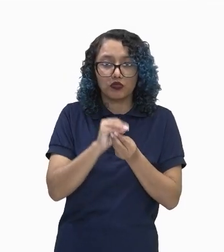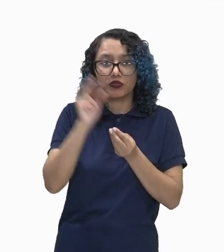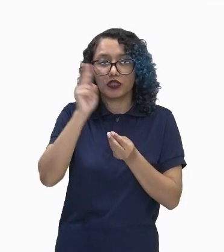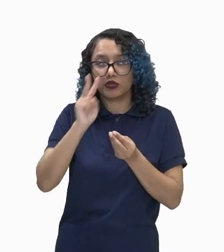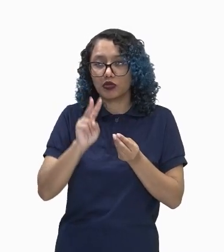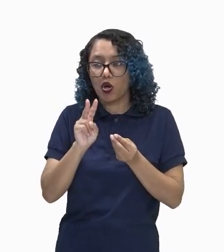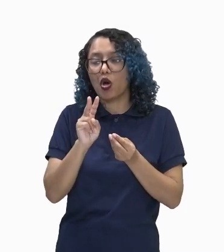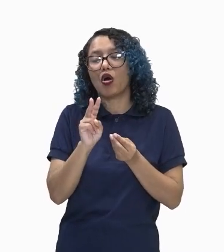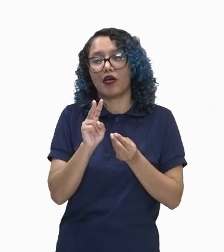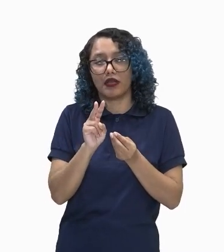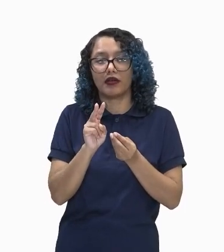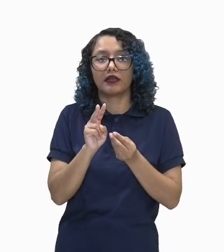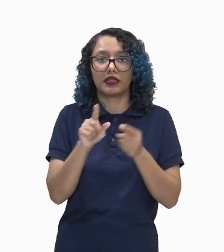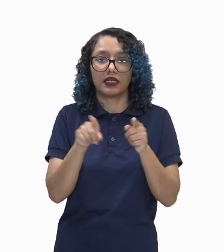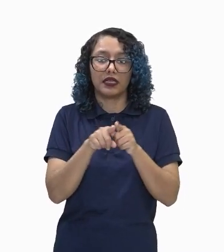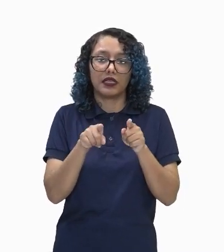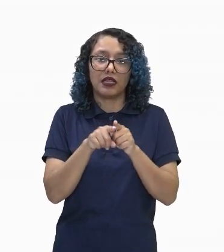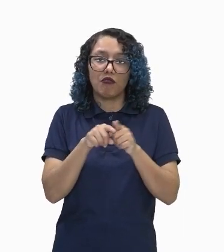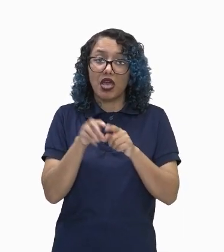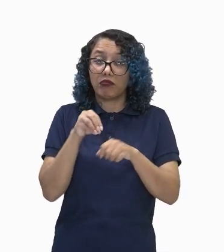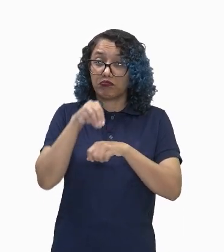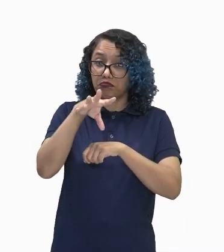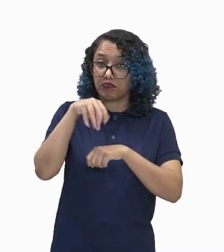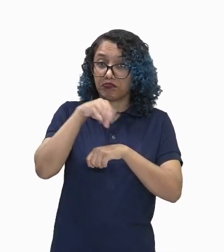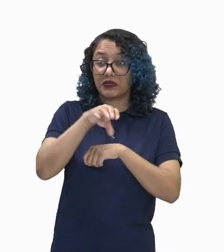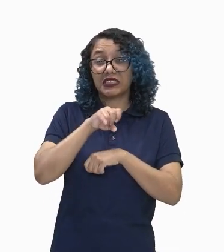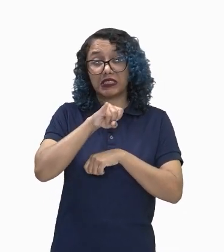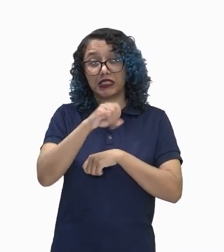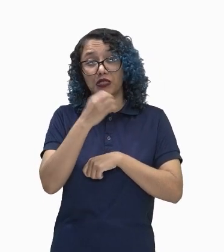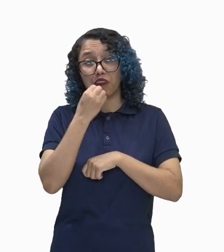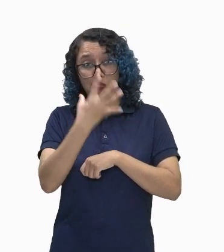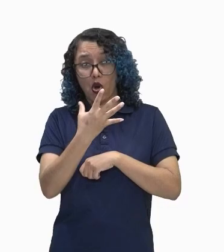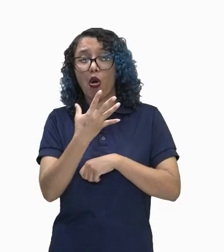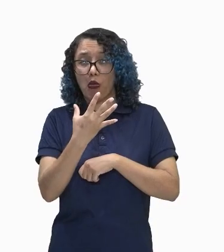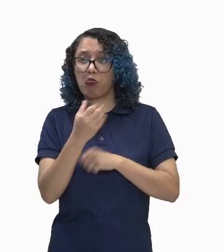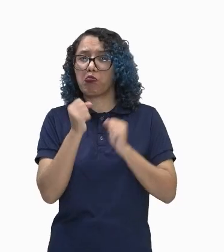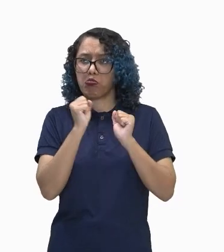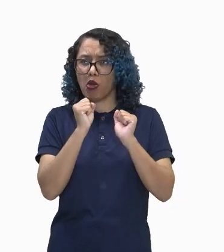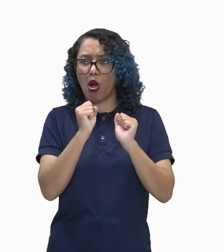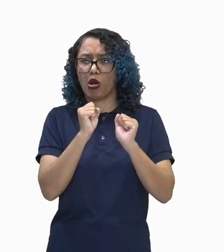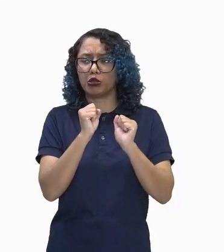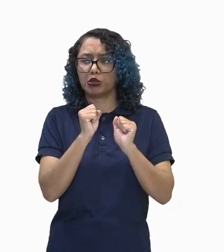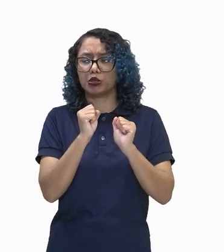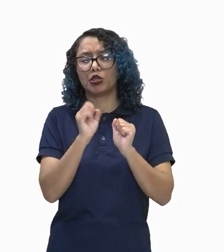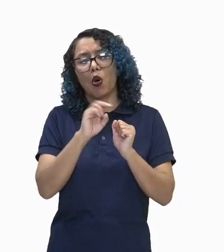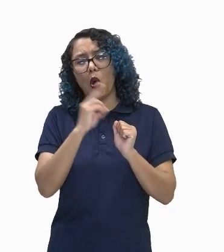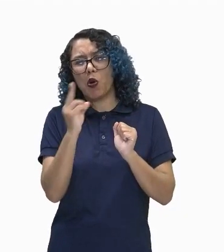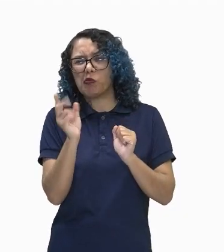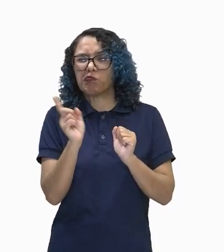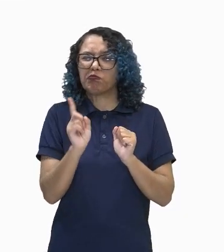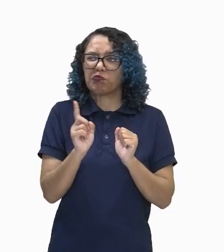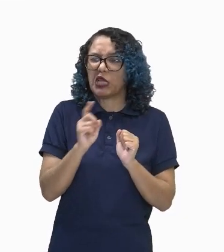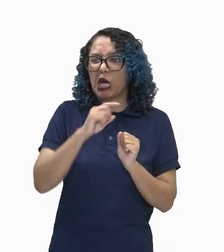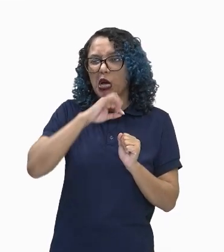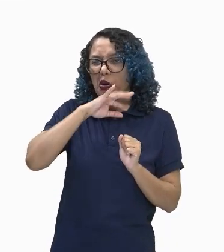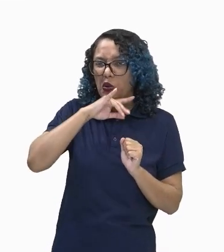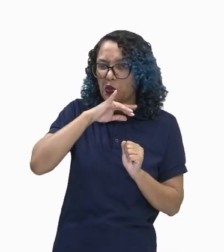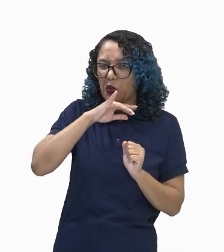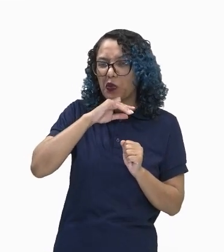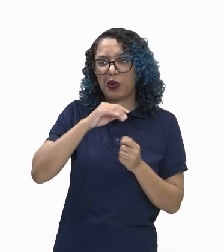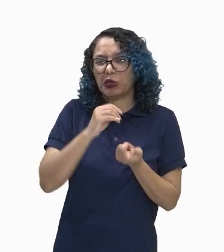e fazer uma indicação, inclusive, vale a pena ou não seria legal gastar ali o seu